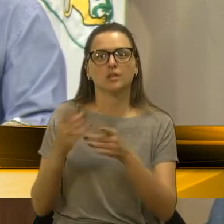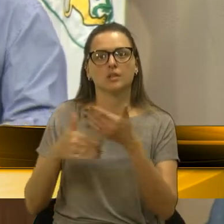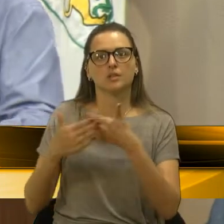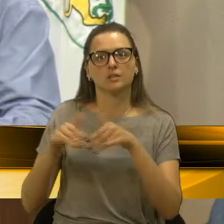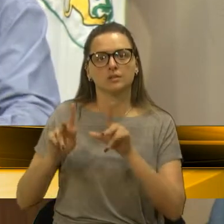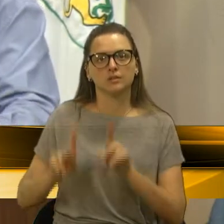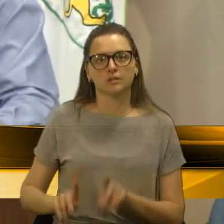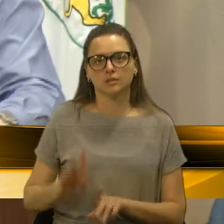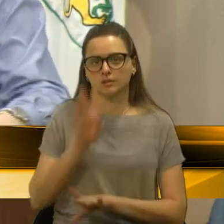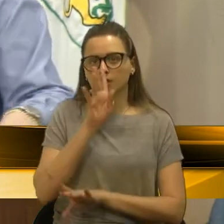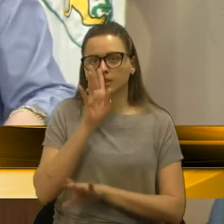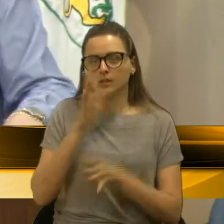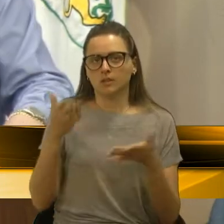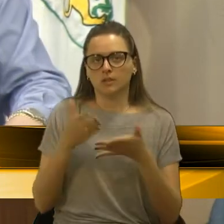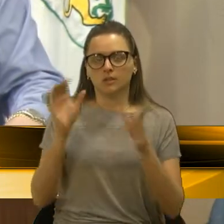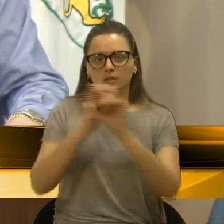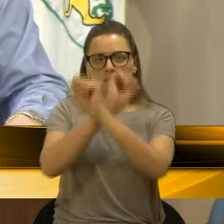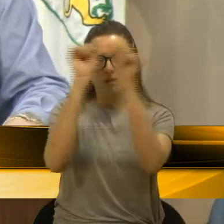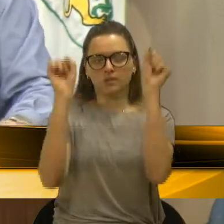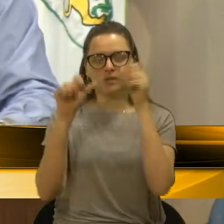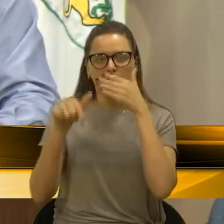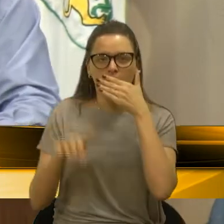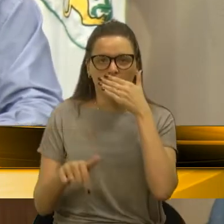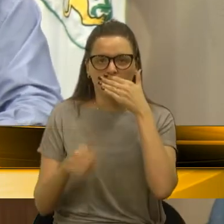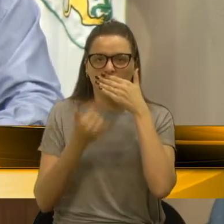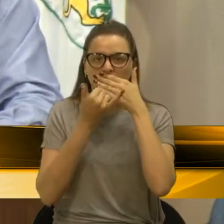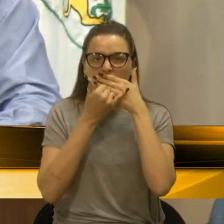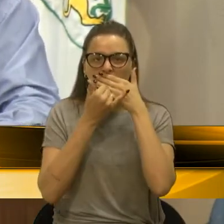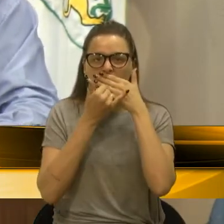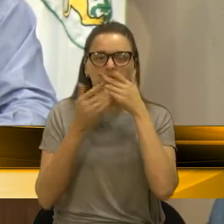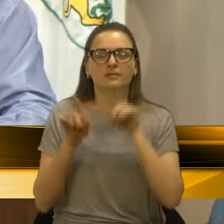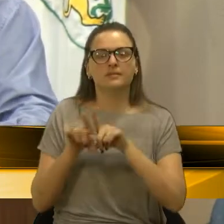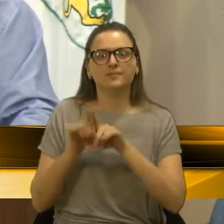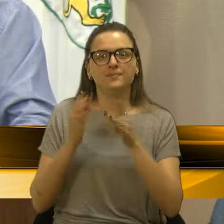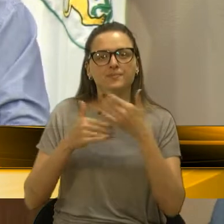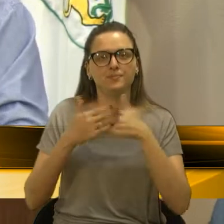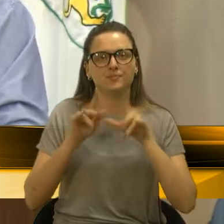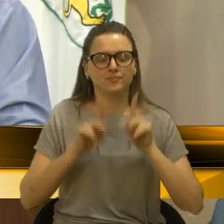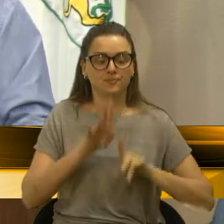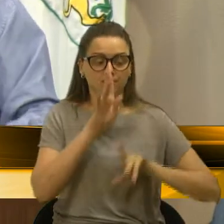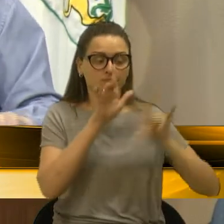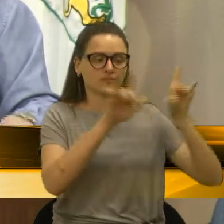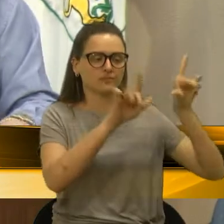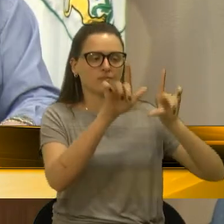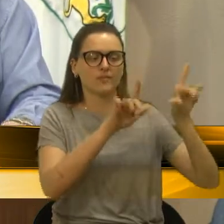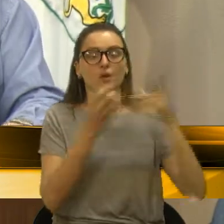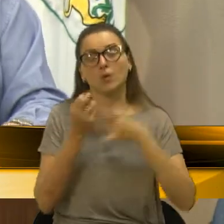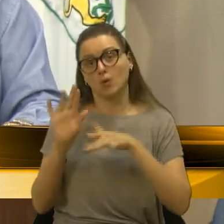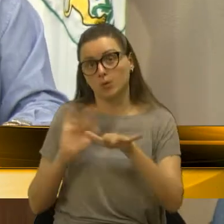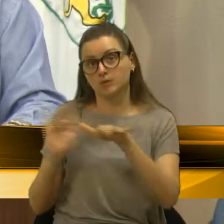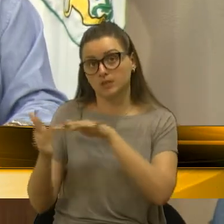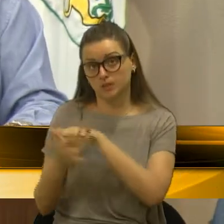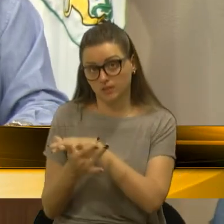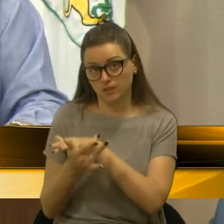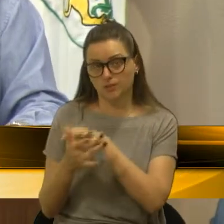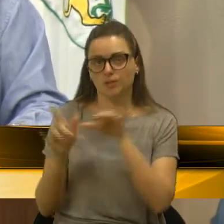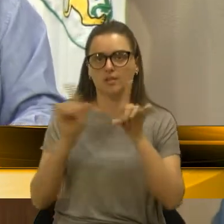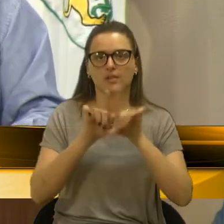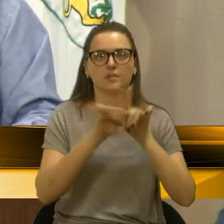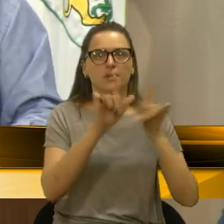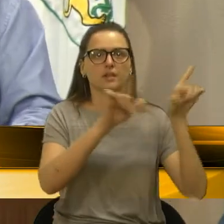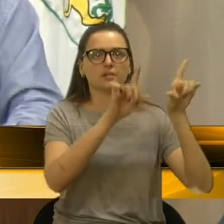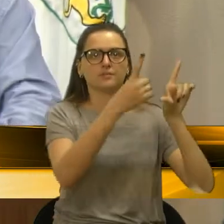prestigiam nesta manhã aqui no plenário, aos que nos acompanham das suas casas, dos seus trabalhos, através da TV Câmara,